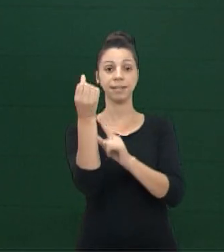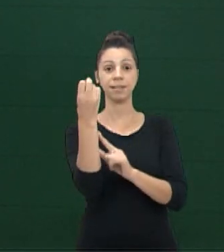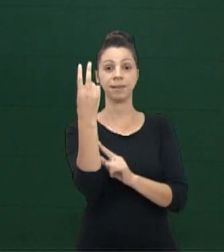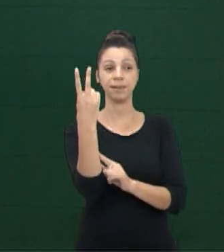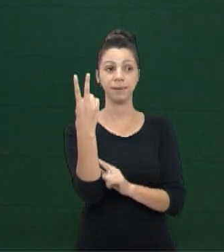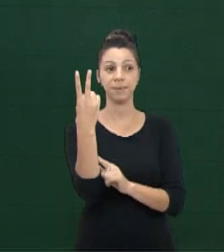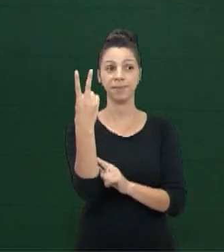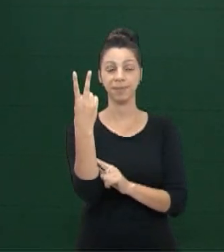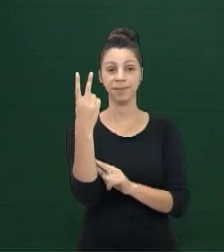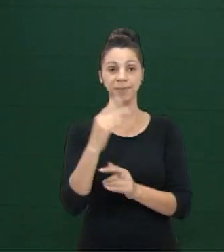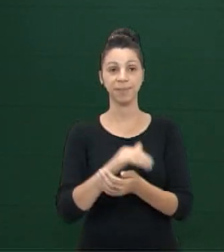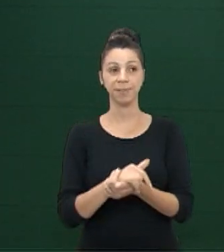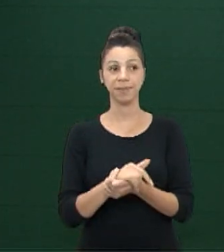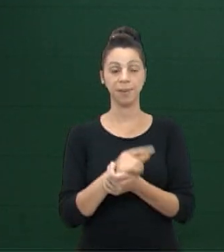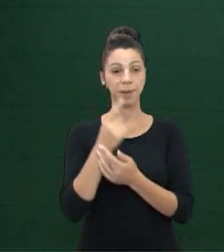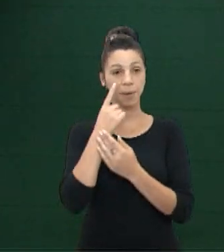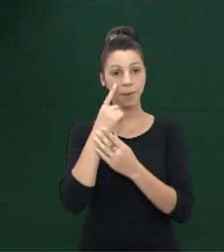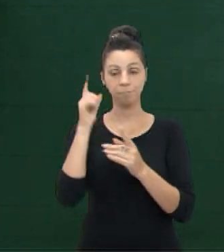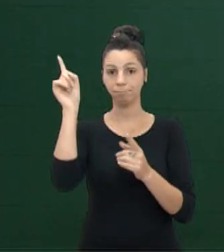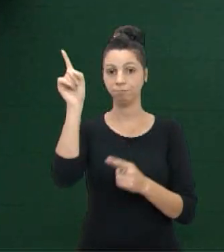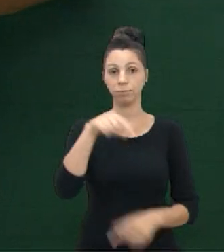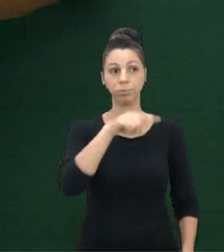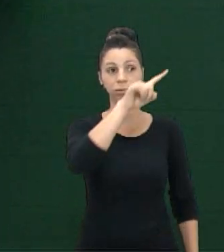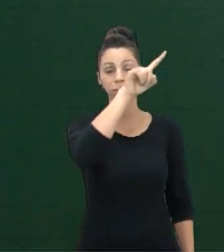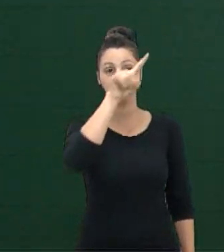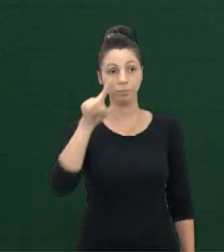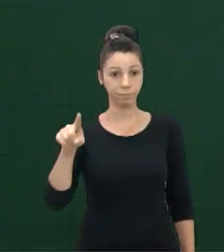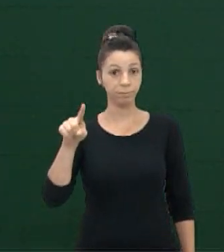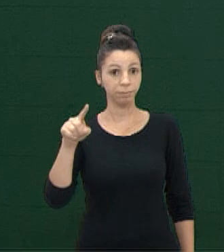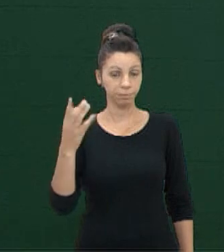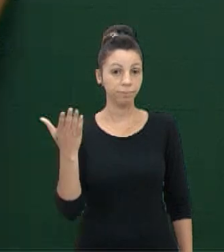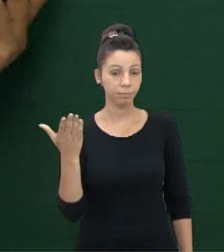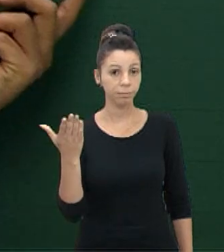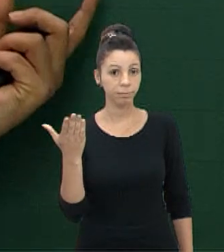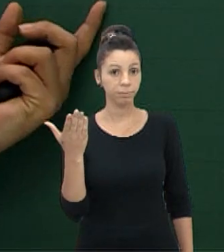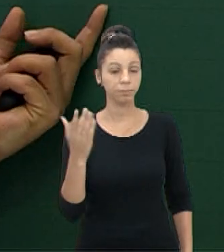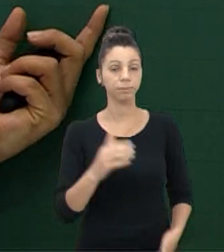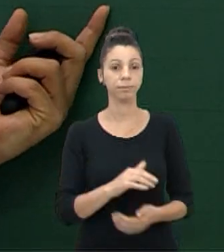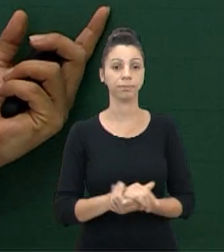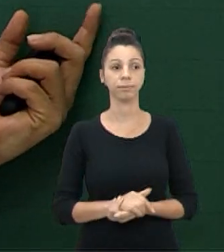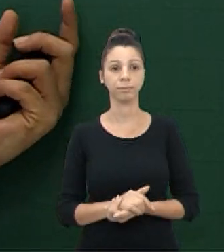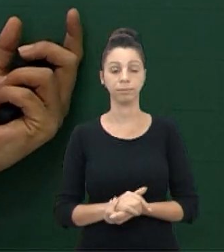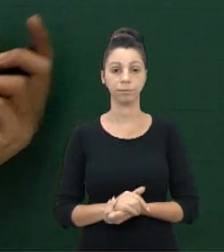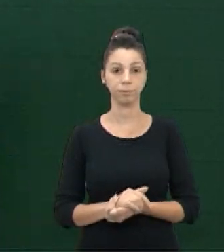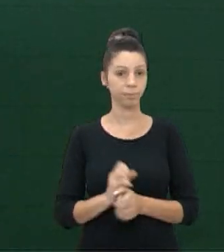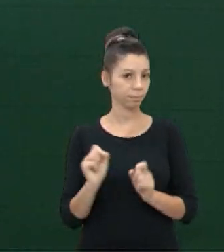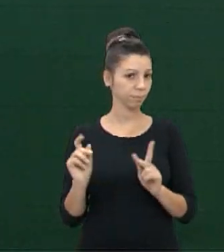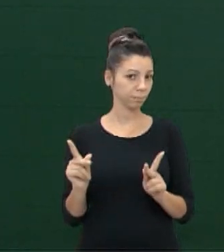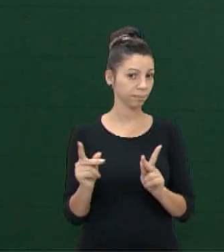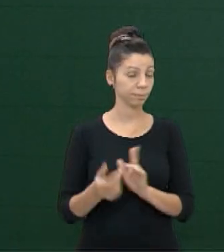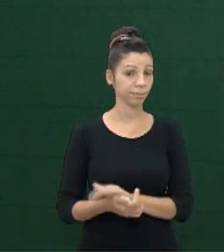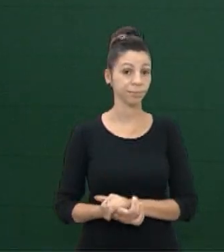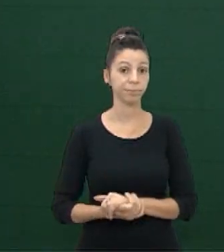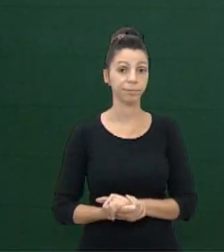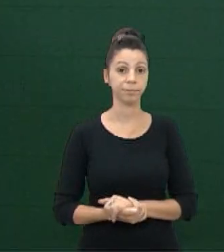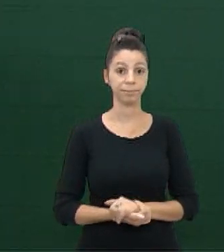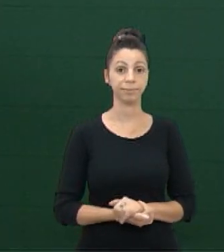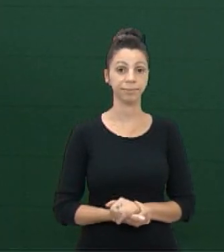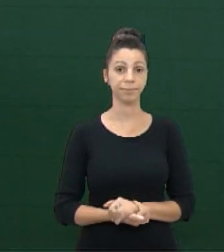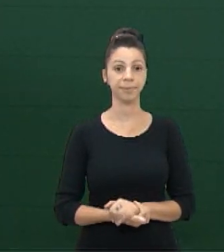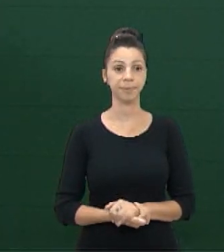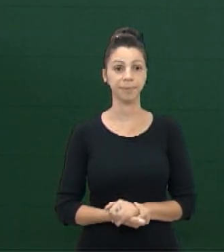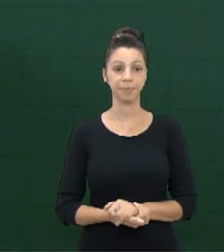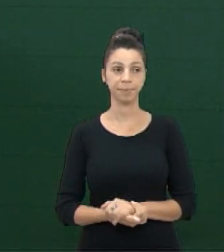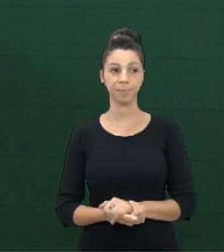1 vezes x vezes 62 graus é o próprio valor, x mais 62 graus, ok? Sendo assim, vamos